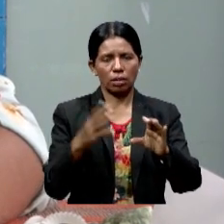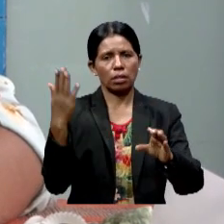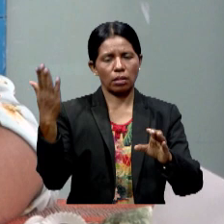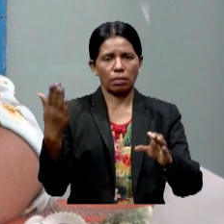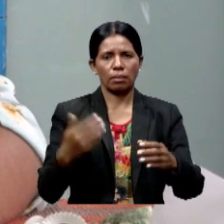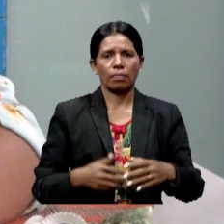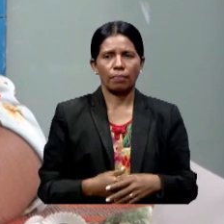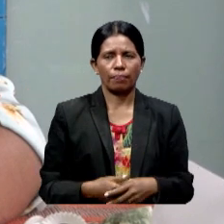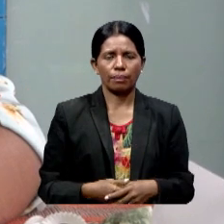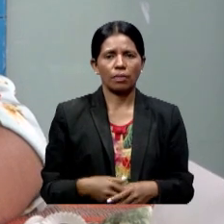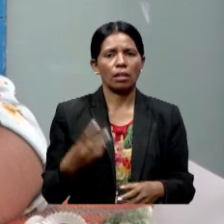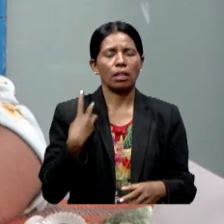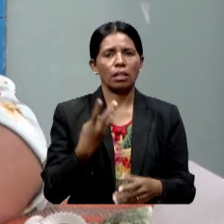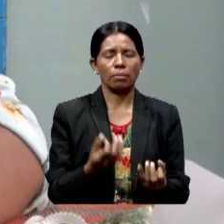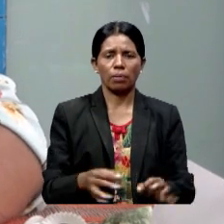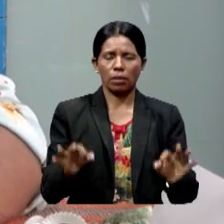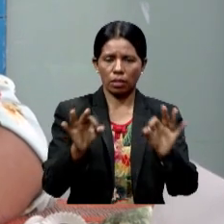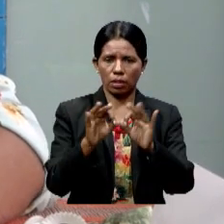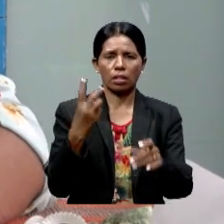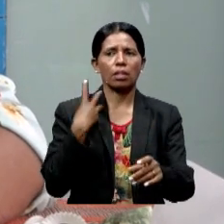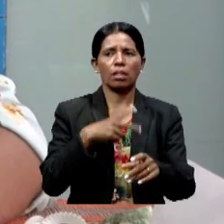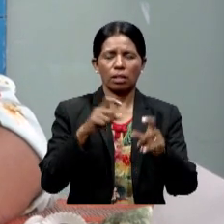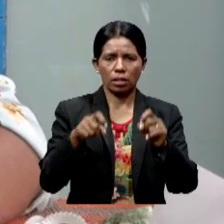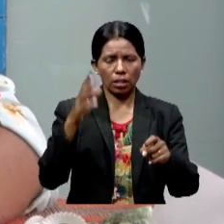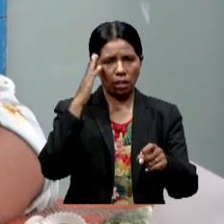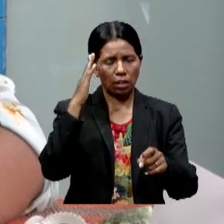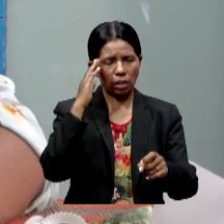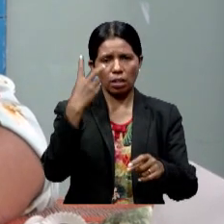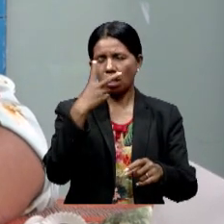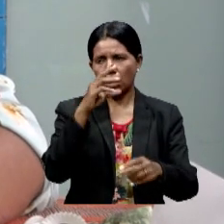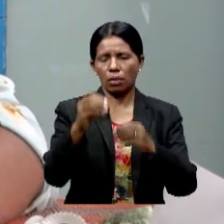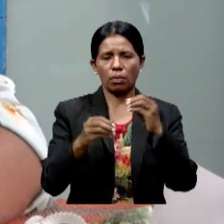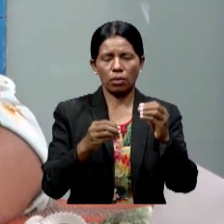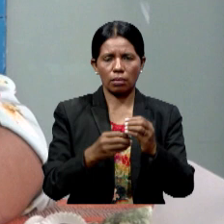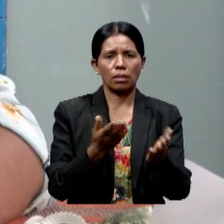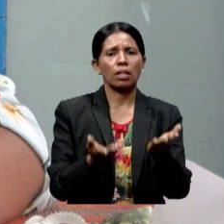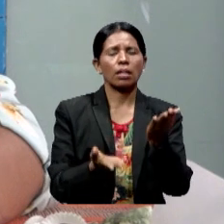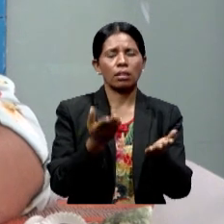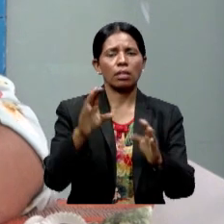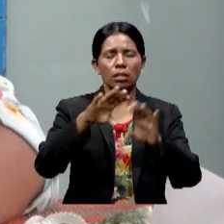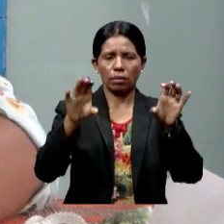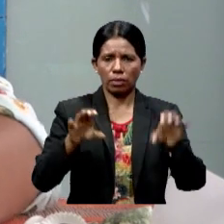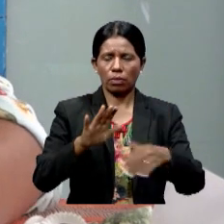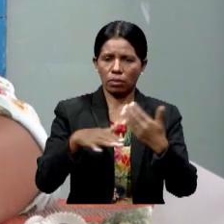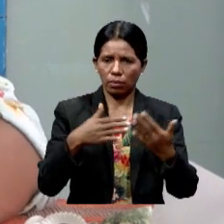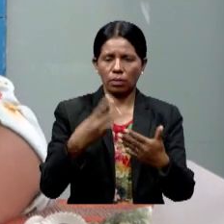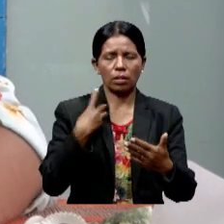existe então parte principal liu maka ita tem que até que kona ba estandarização no certificação sira atu itani produto bela exporta